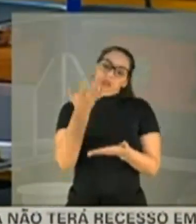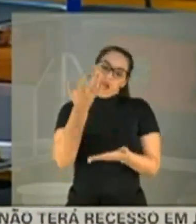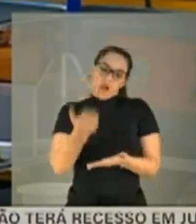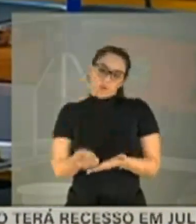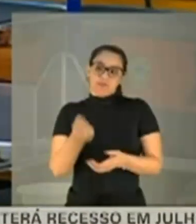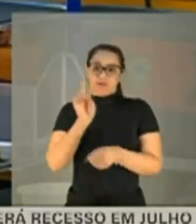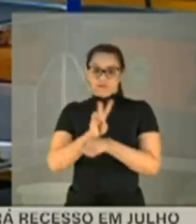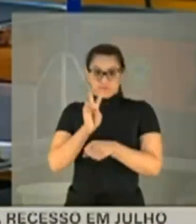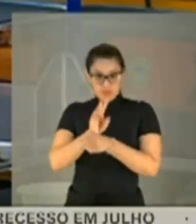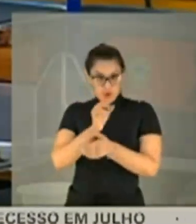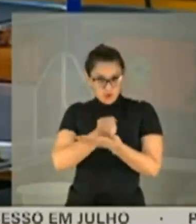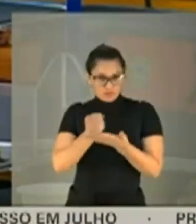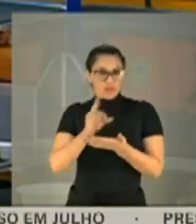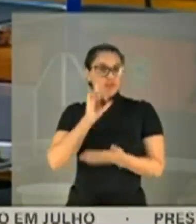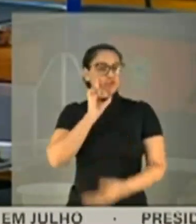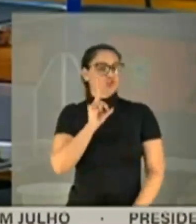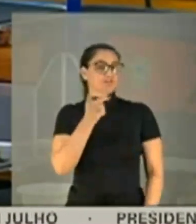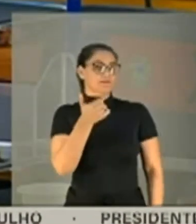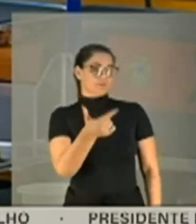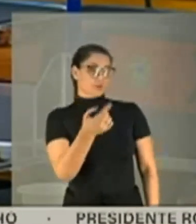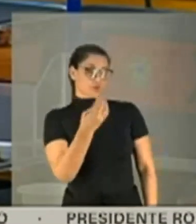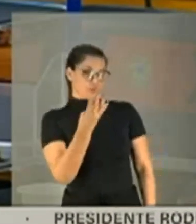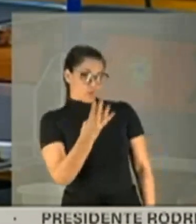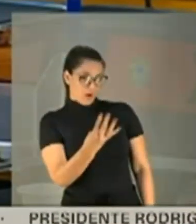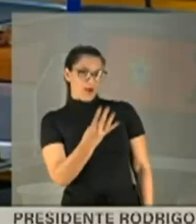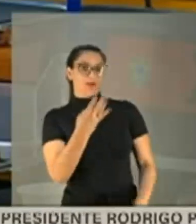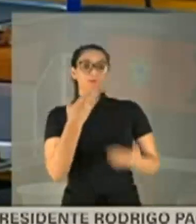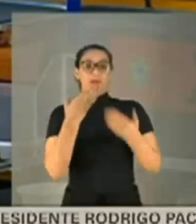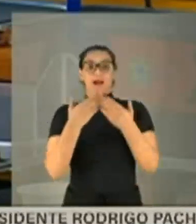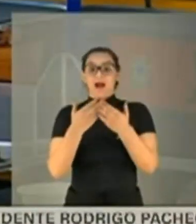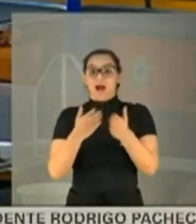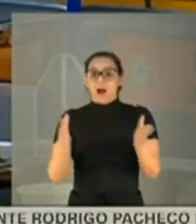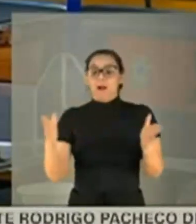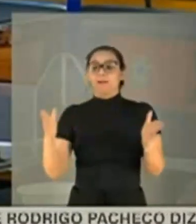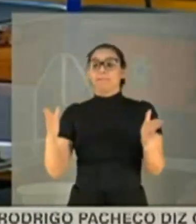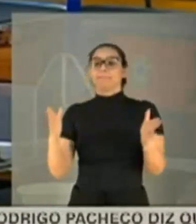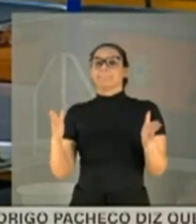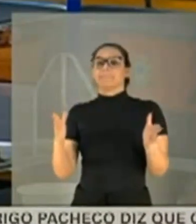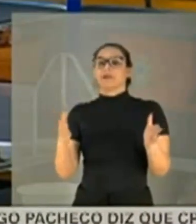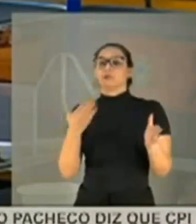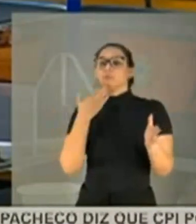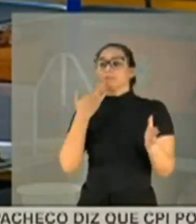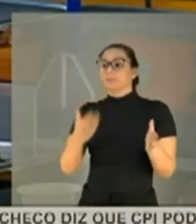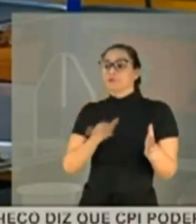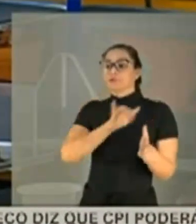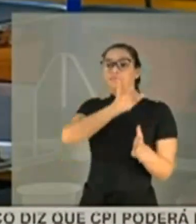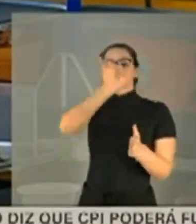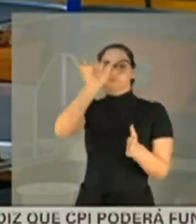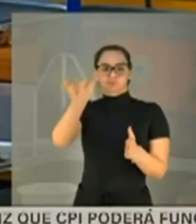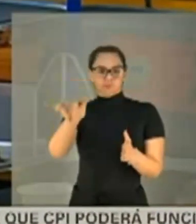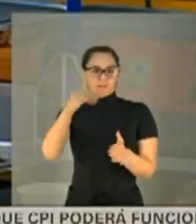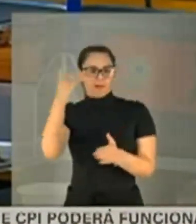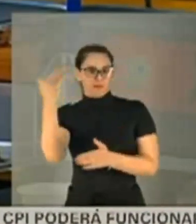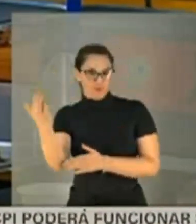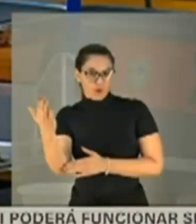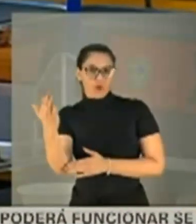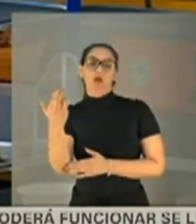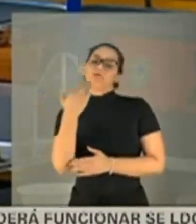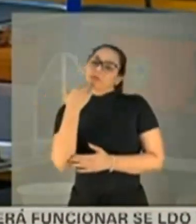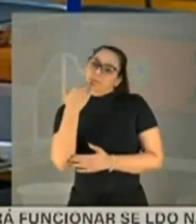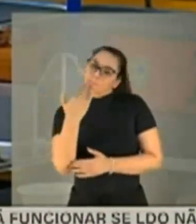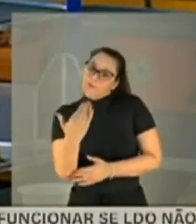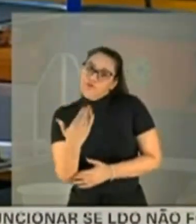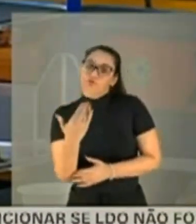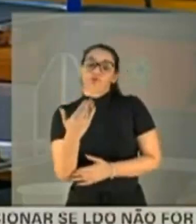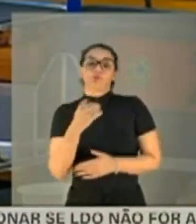pelo fiscal do contrato, no dia 24 foi aberta uma licença de importação e foi solicitado o pedido de excepcionalidade